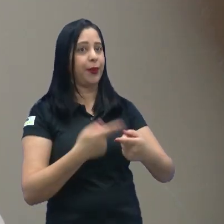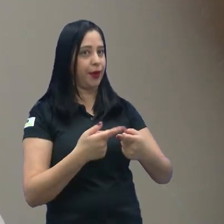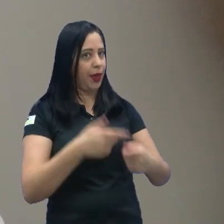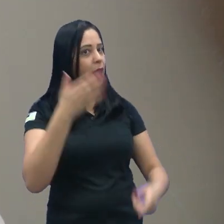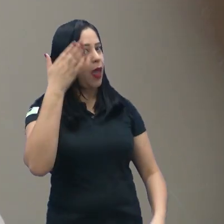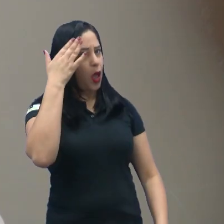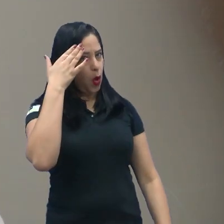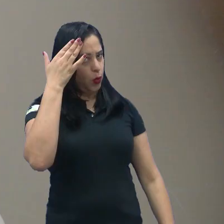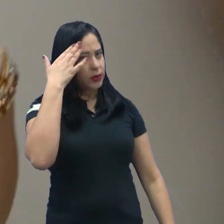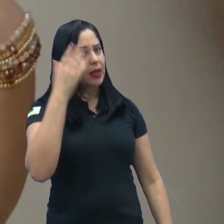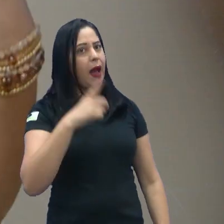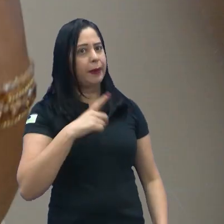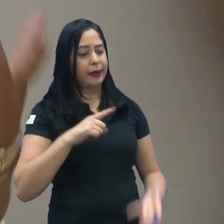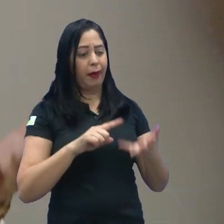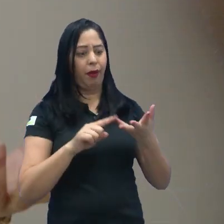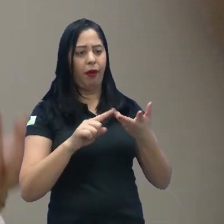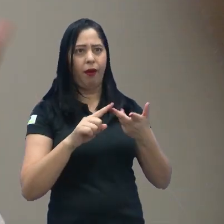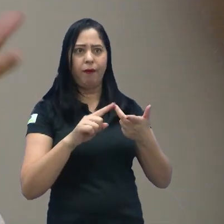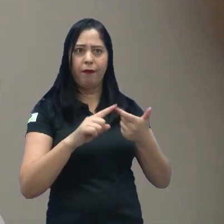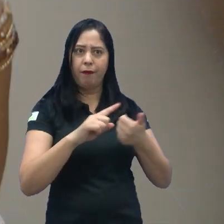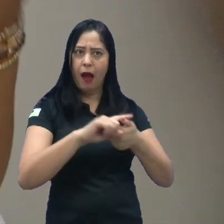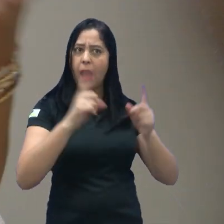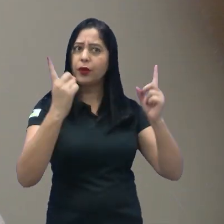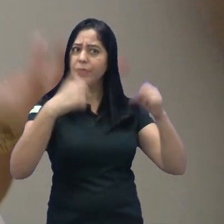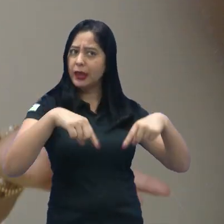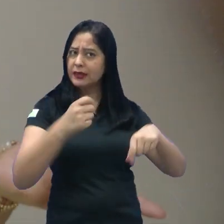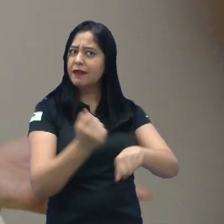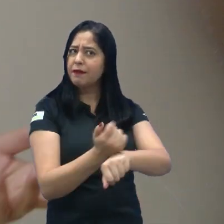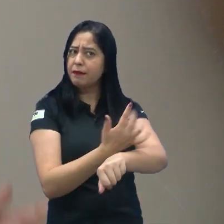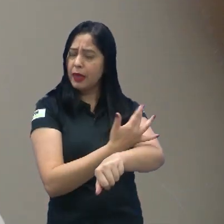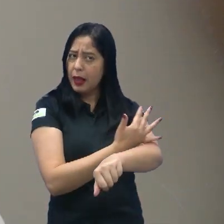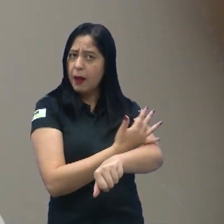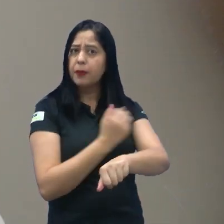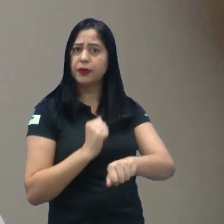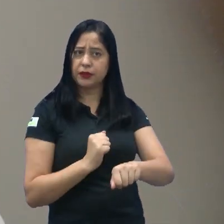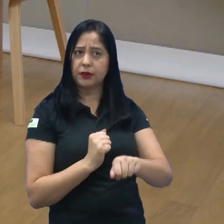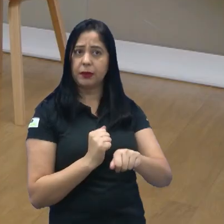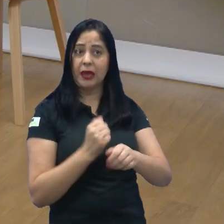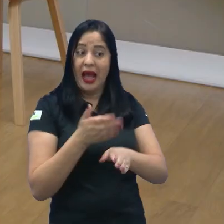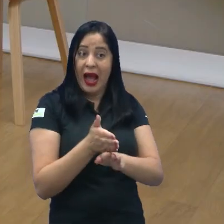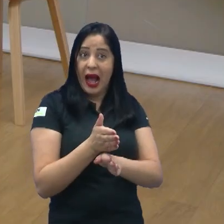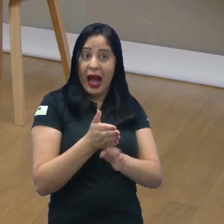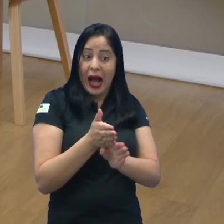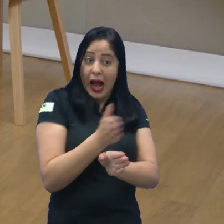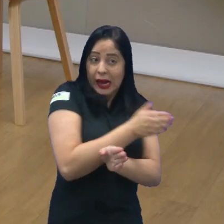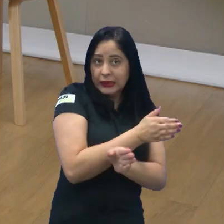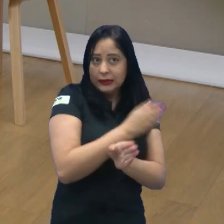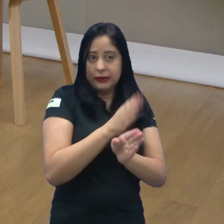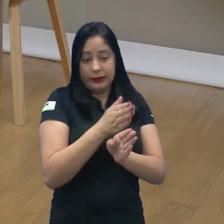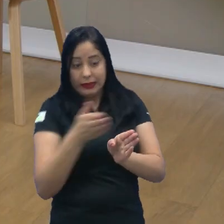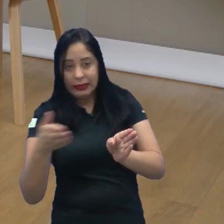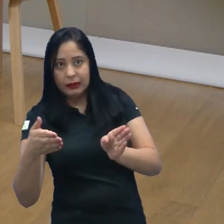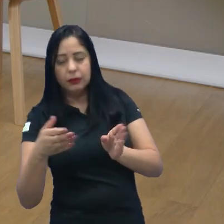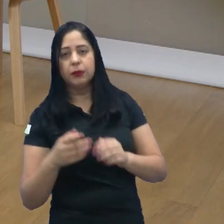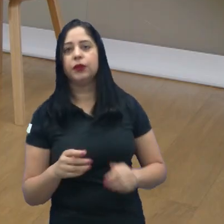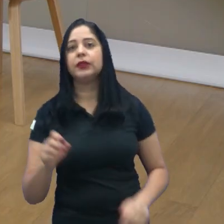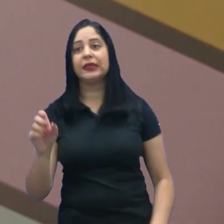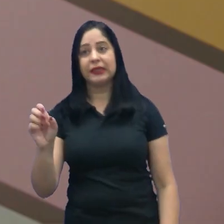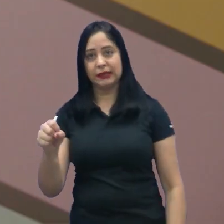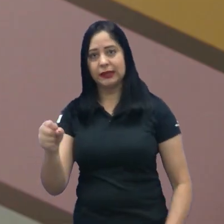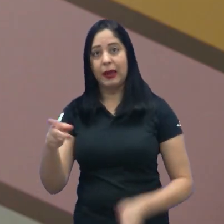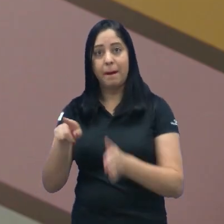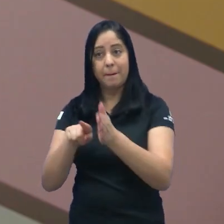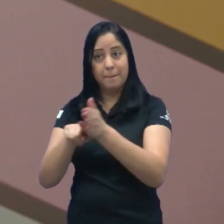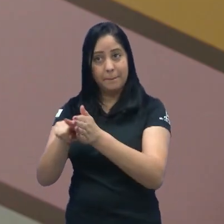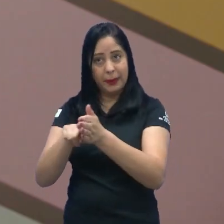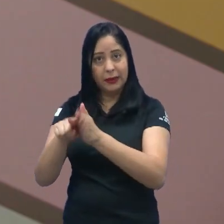vários nesse período, né? Tanto da gestação quanto até a preparação mesmo, né? Exatamente. Inclusive, estudos indicam, né,